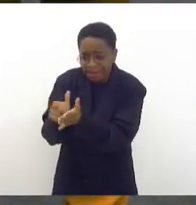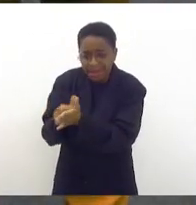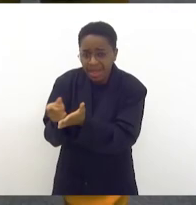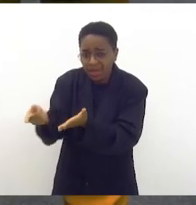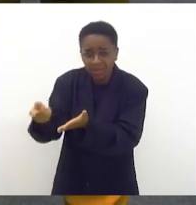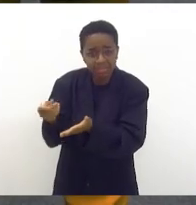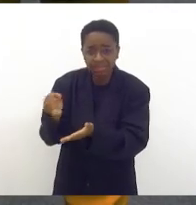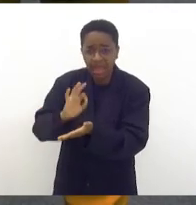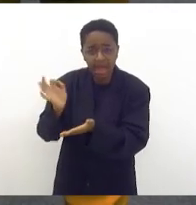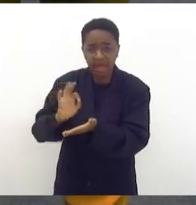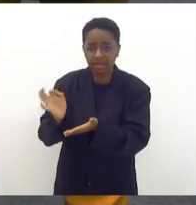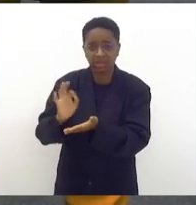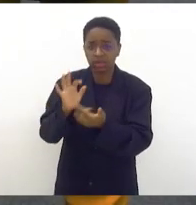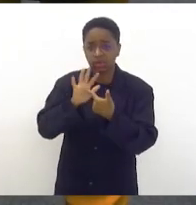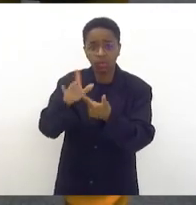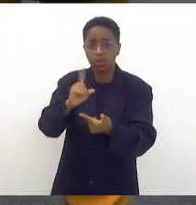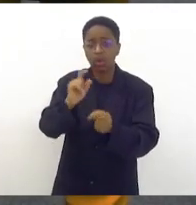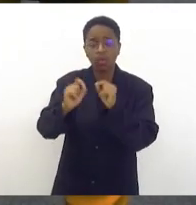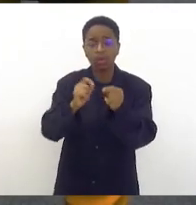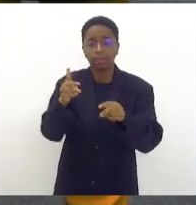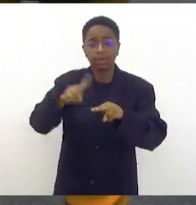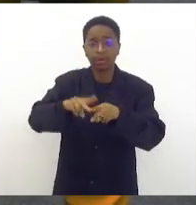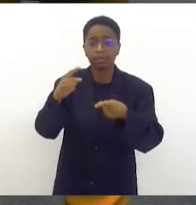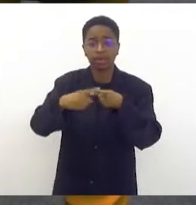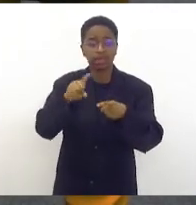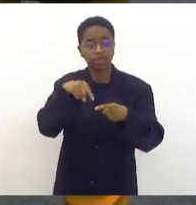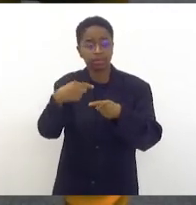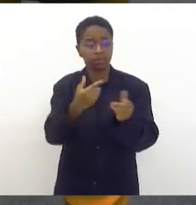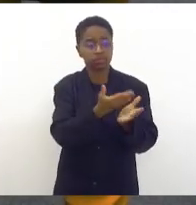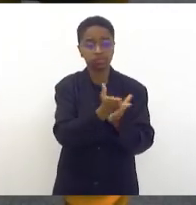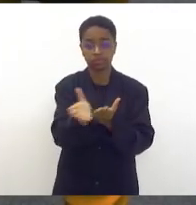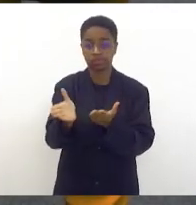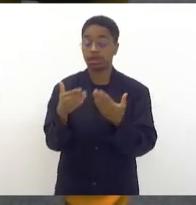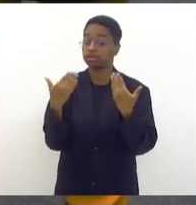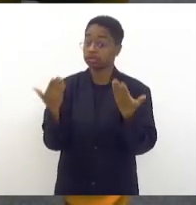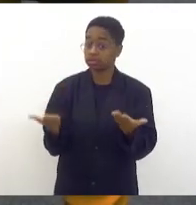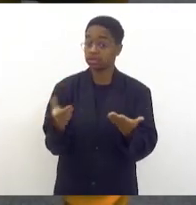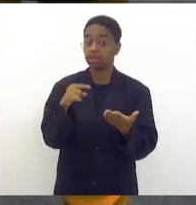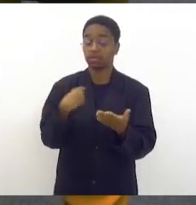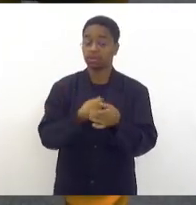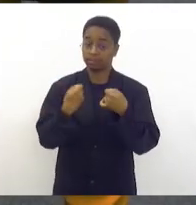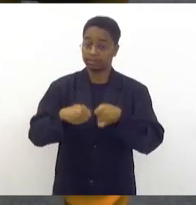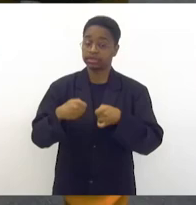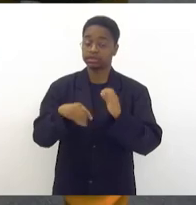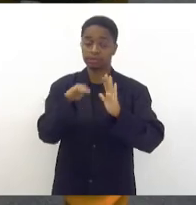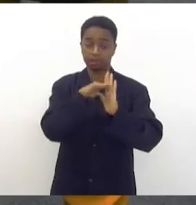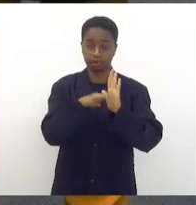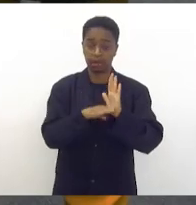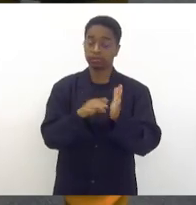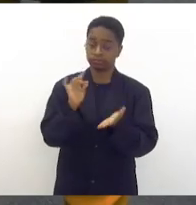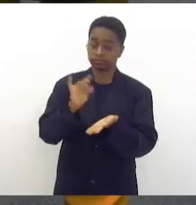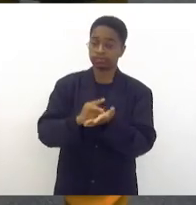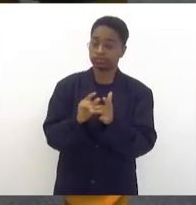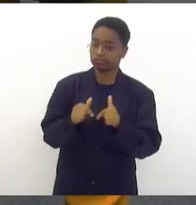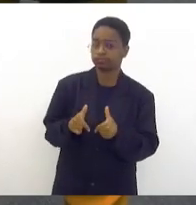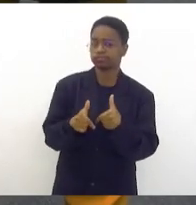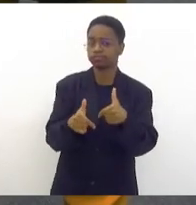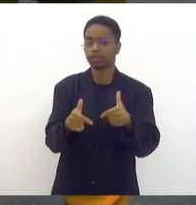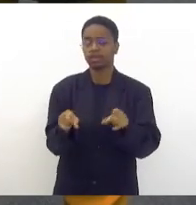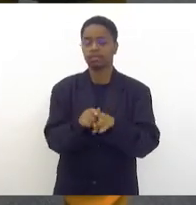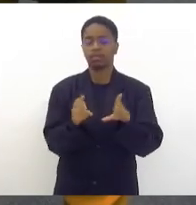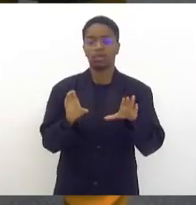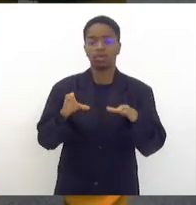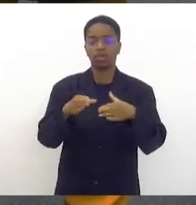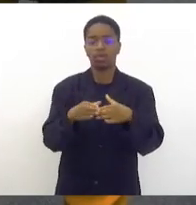que apreendeu, porque isso vai ser tudo desviado. Nós temos que entrar numa pauta firme. E a nossa comissão,